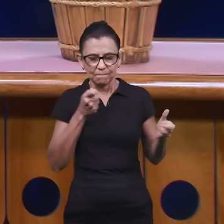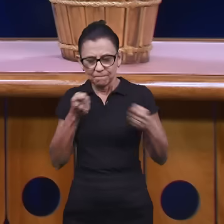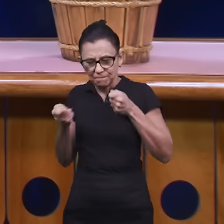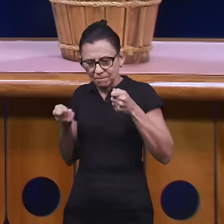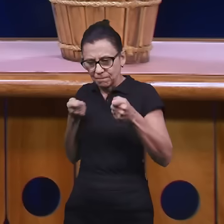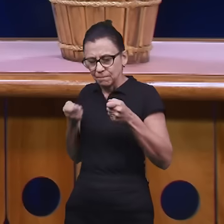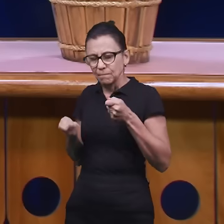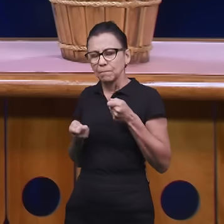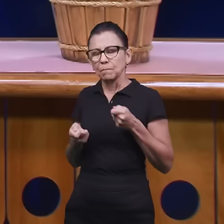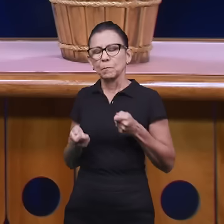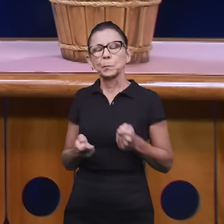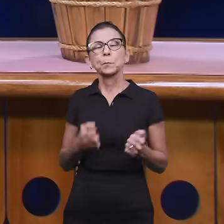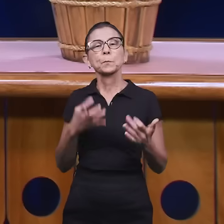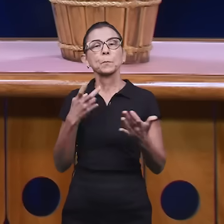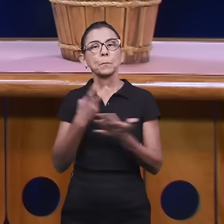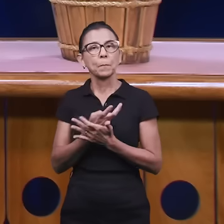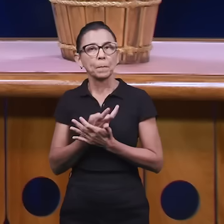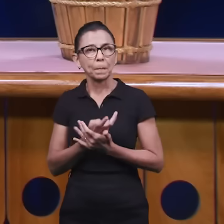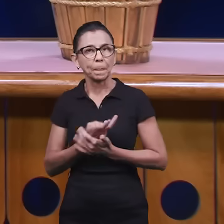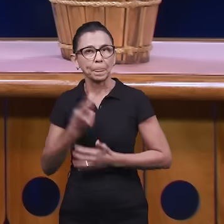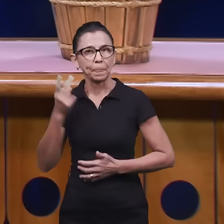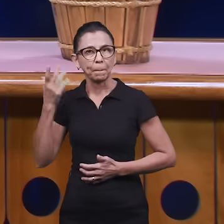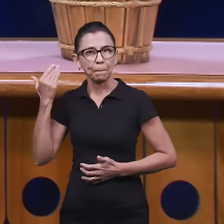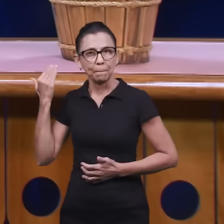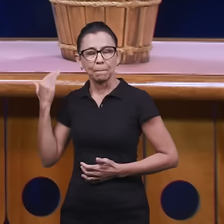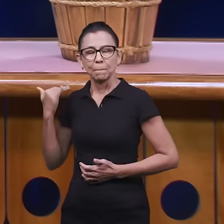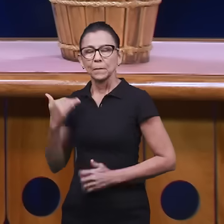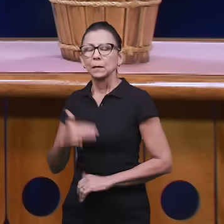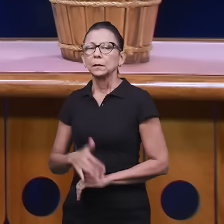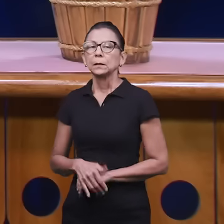O principal